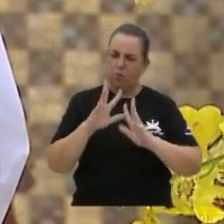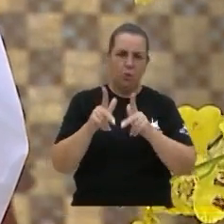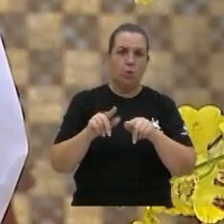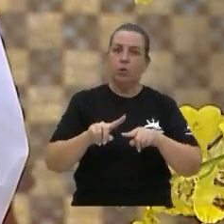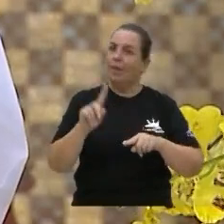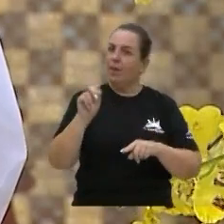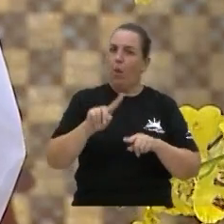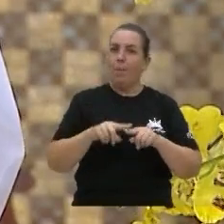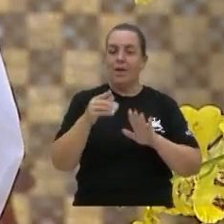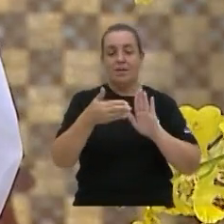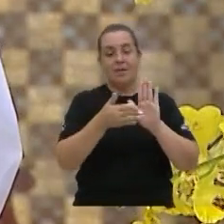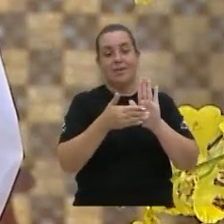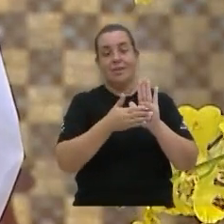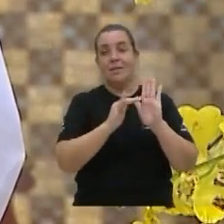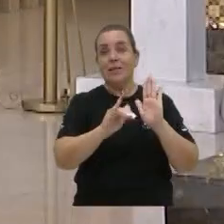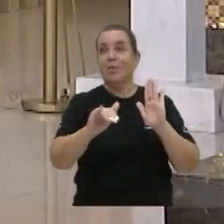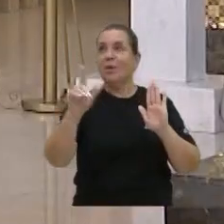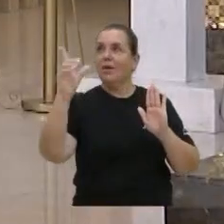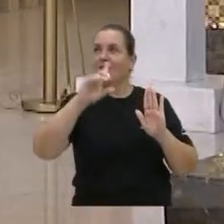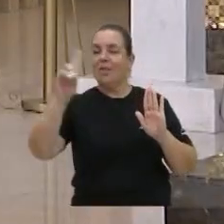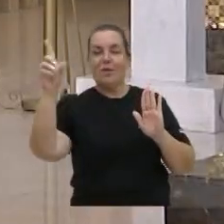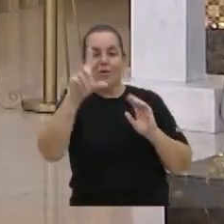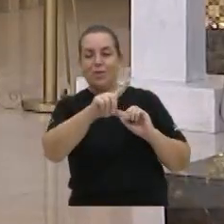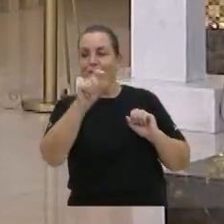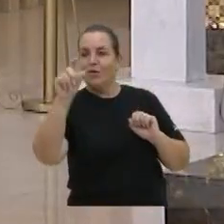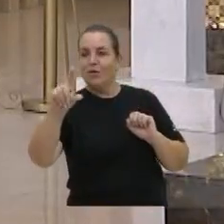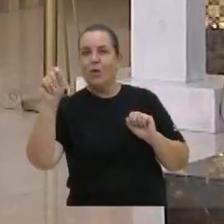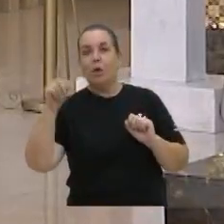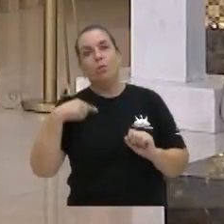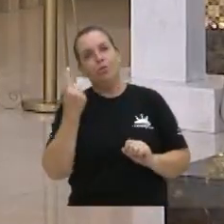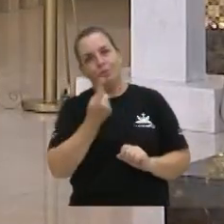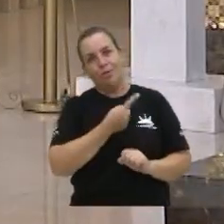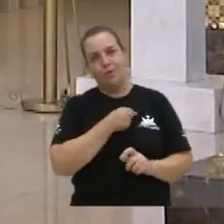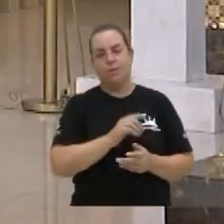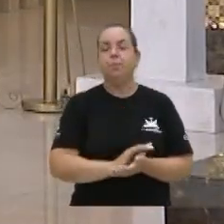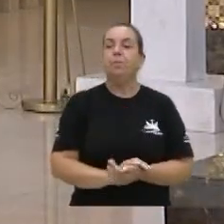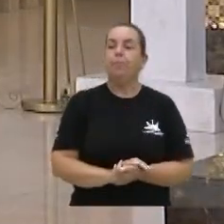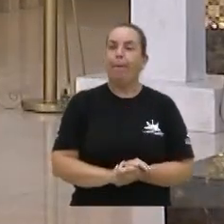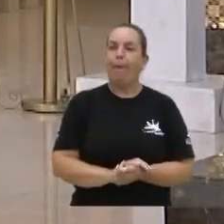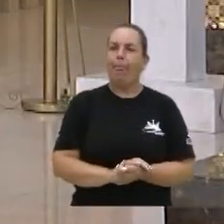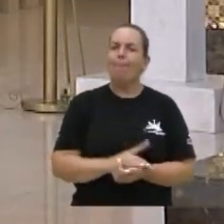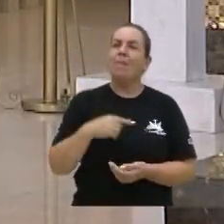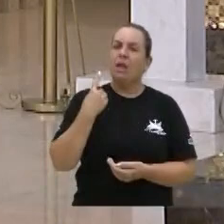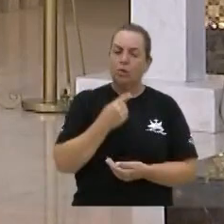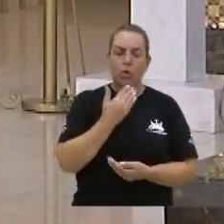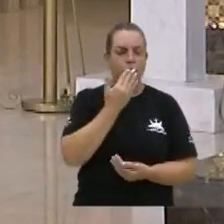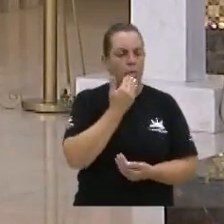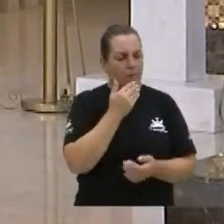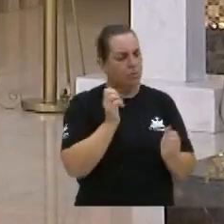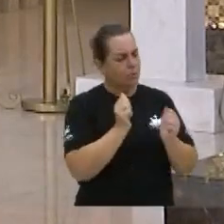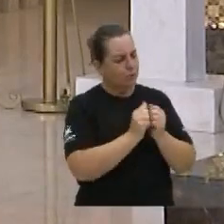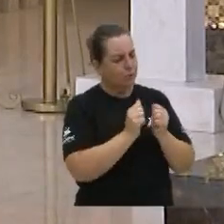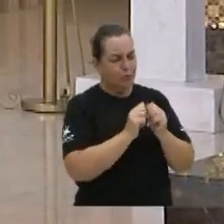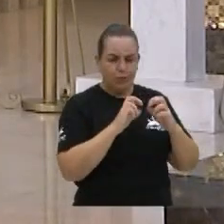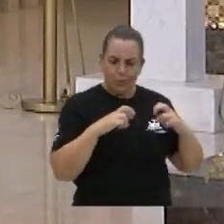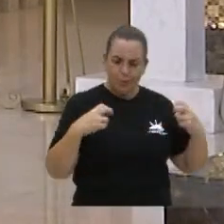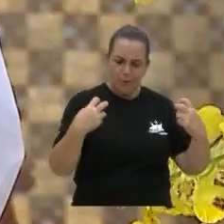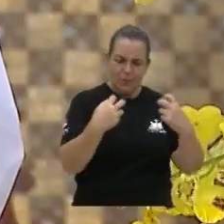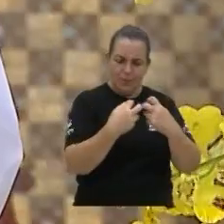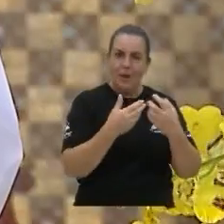testemunhas que Deus havia escolhido, a nós, que comemos e bebemos com